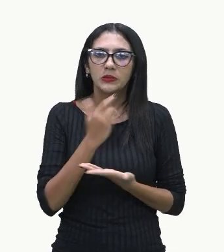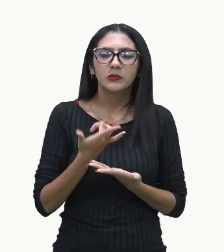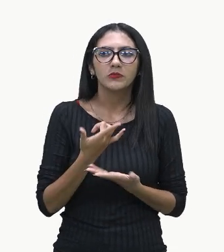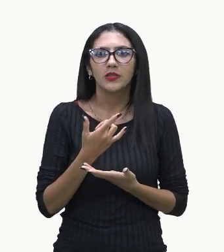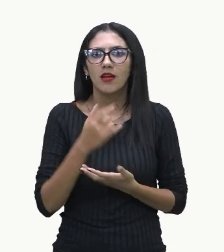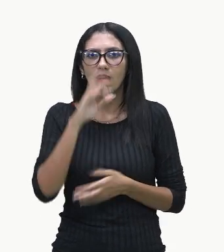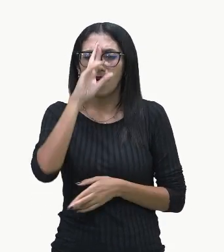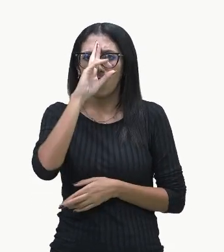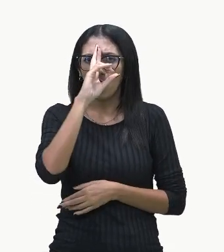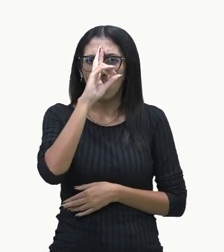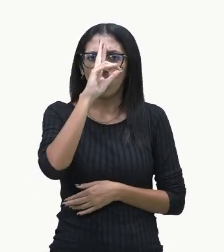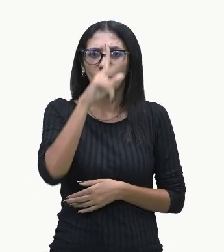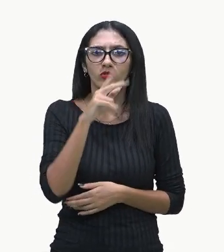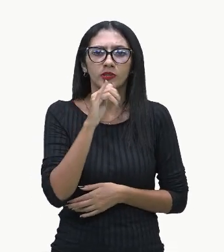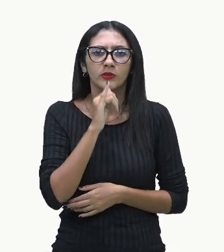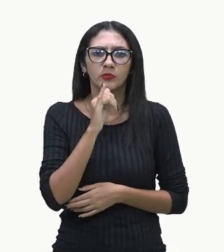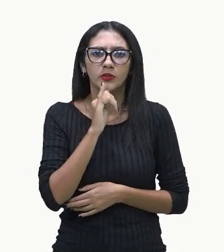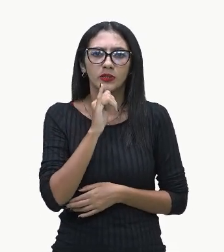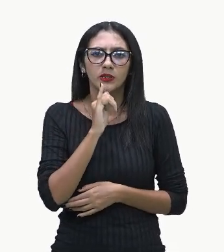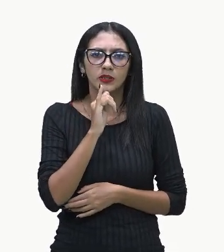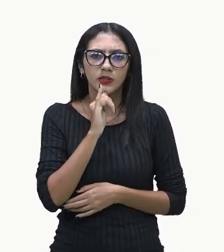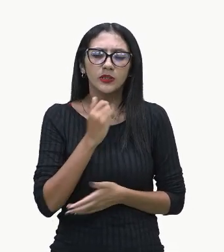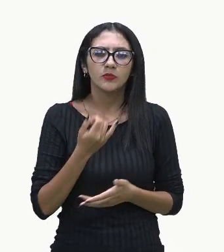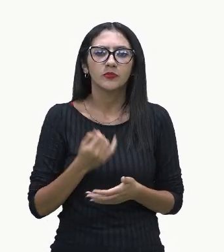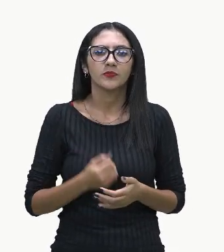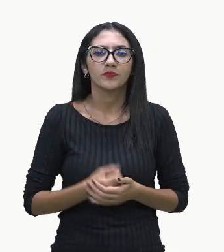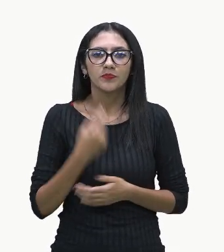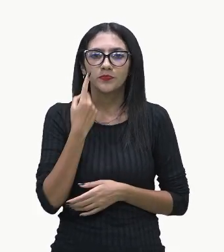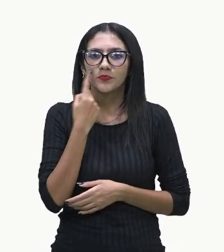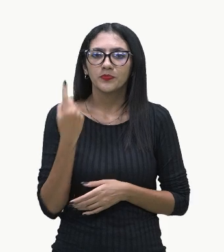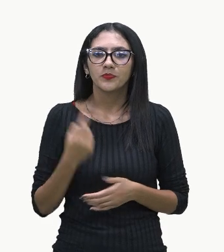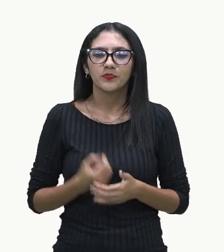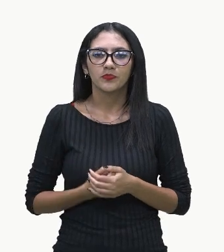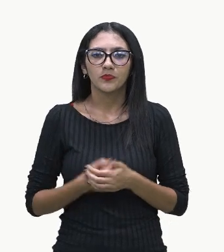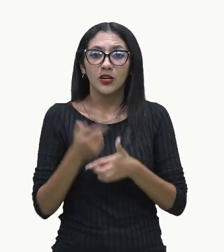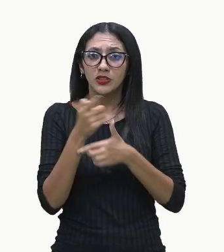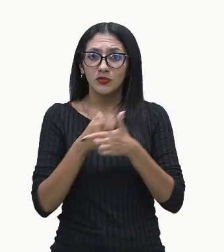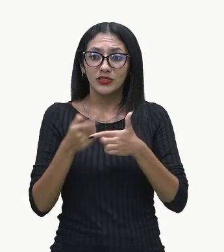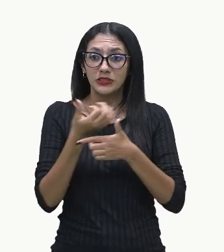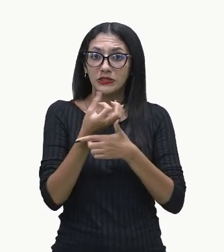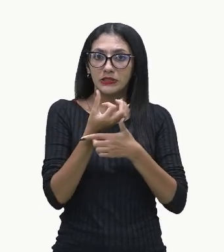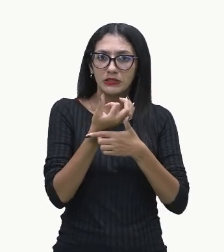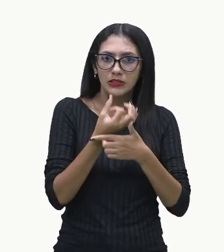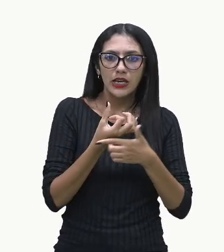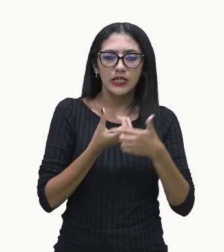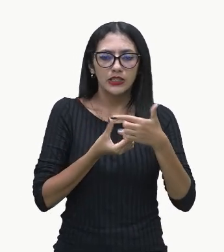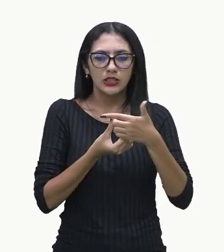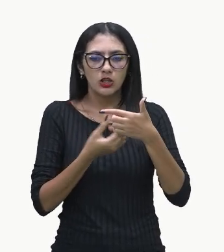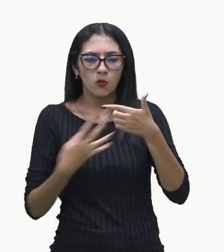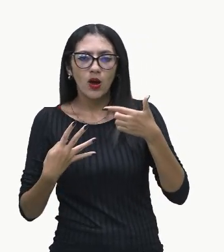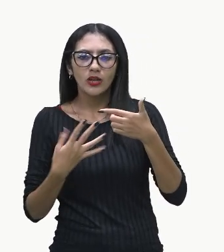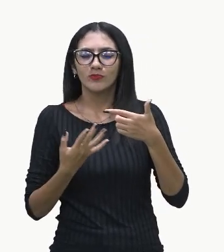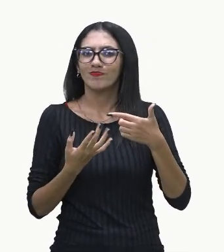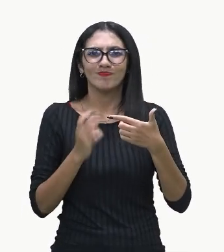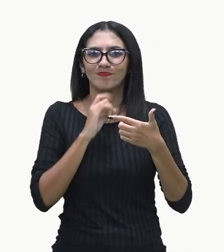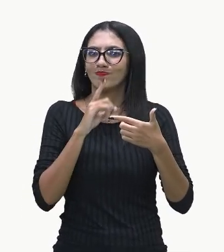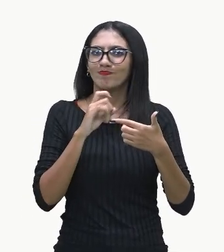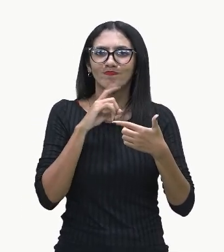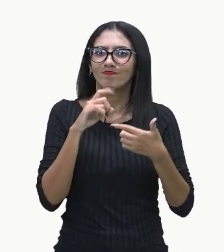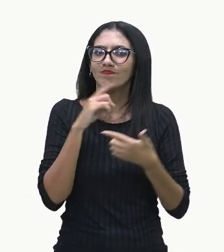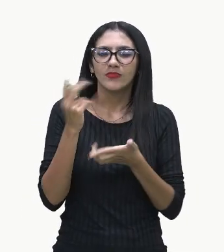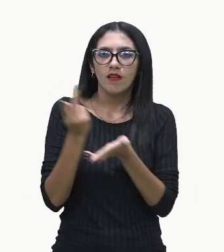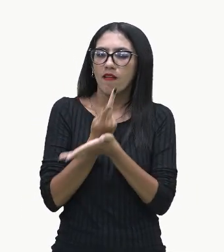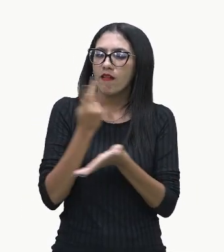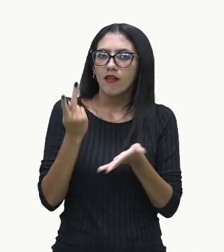de passar aí o 64, o 16 sendo dividido por 64. Não, isso daqui é um erro